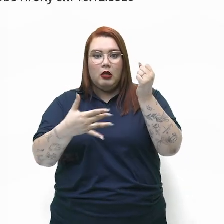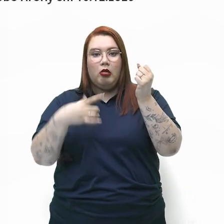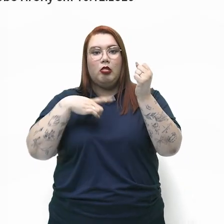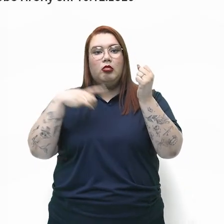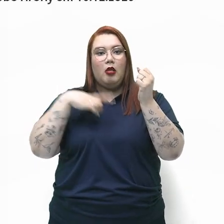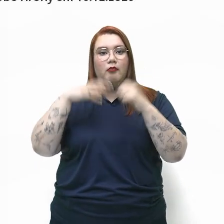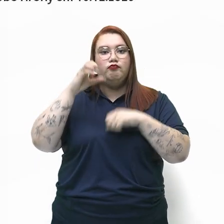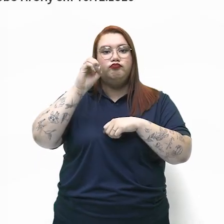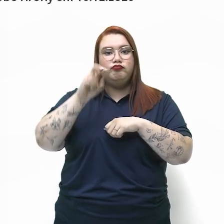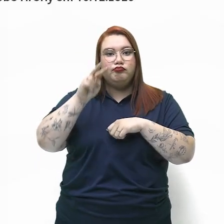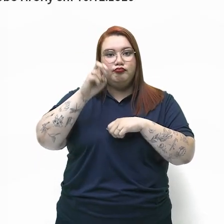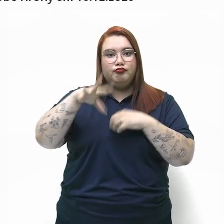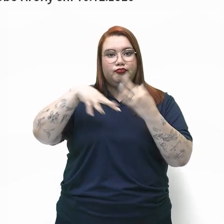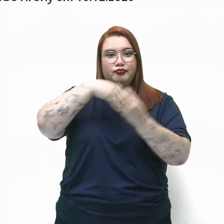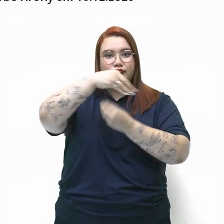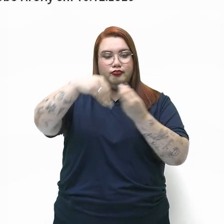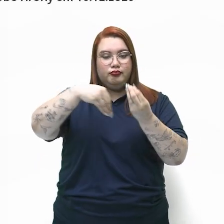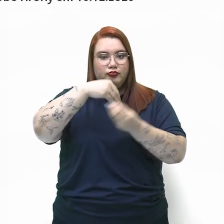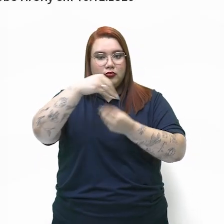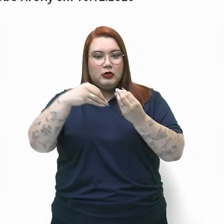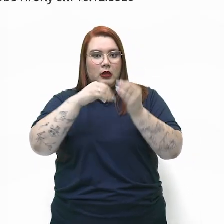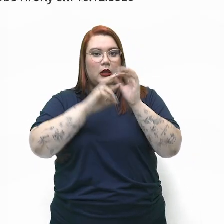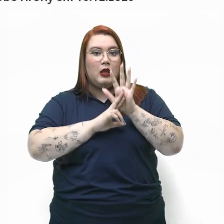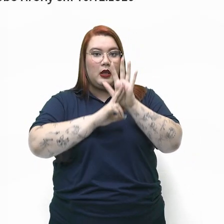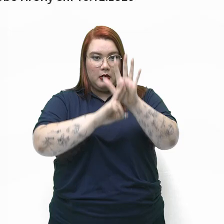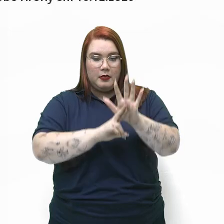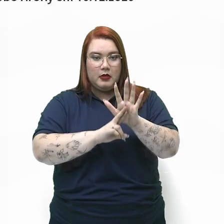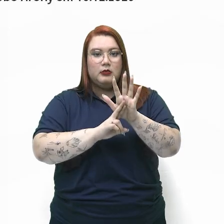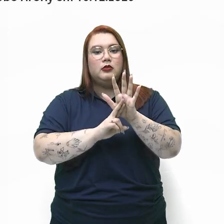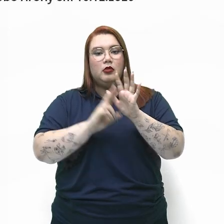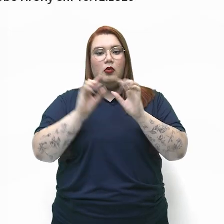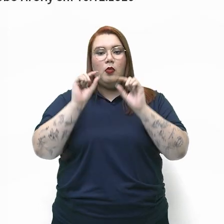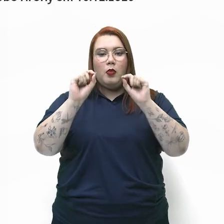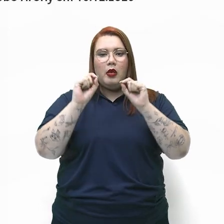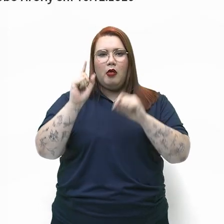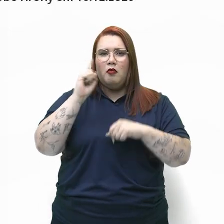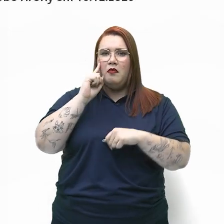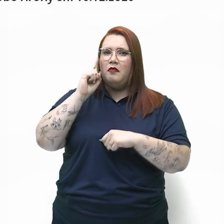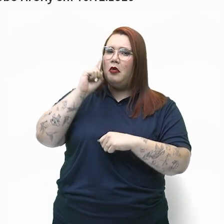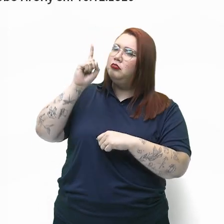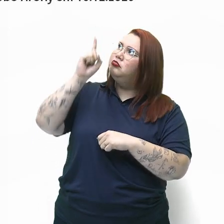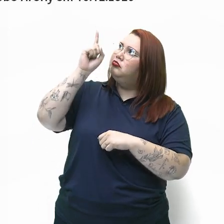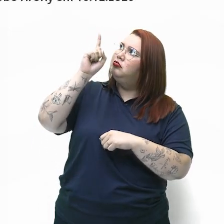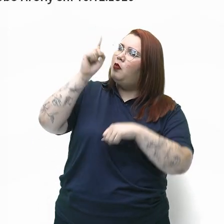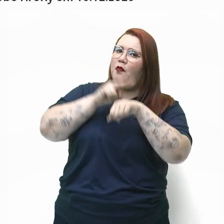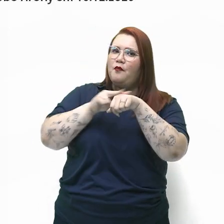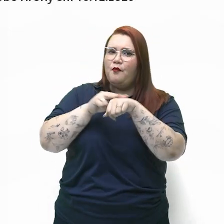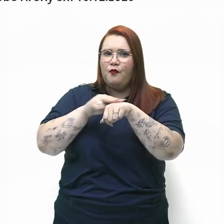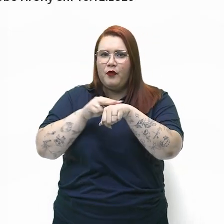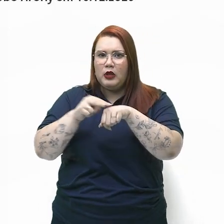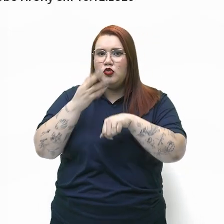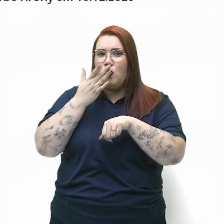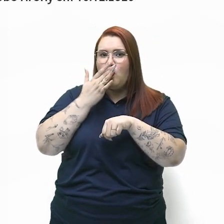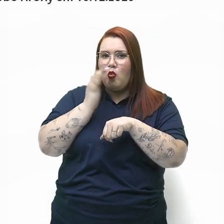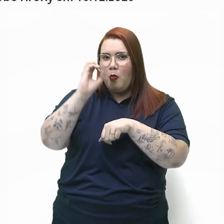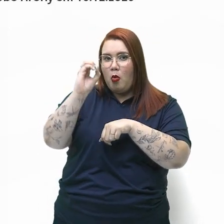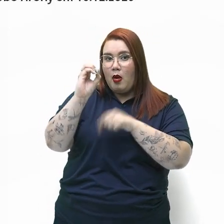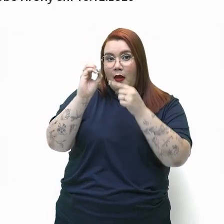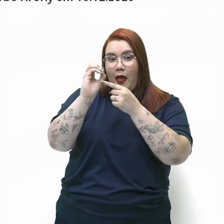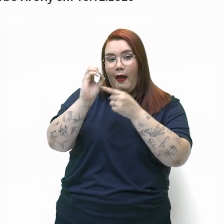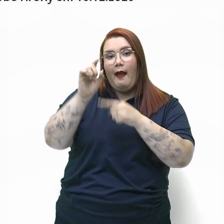contaminado, Então, essa representação a gente observa ali nessas bolinhas verdes que representam um vírus, Então,